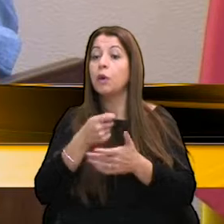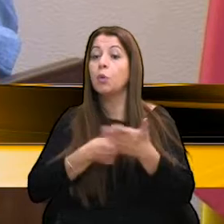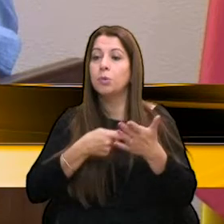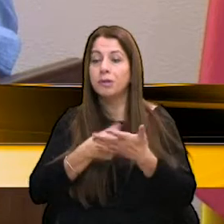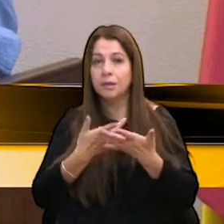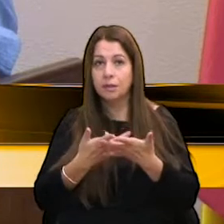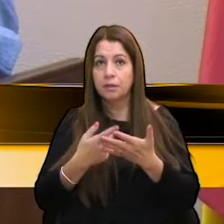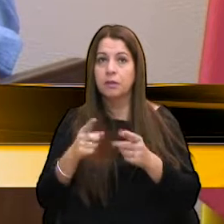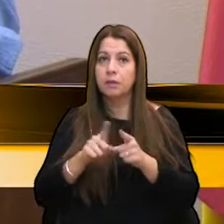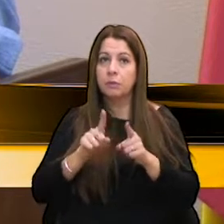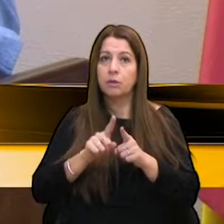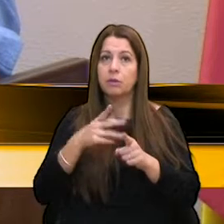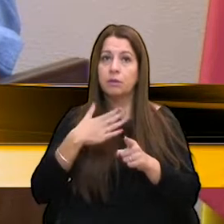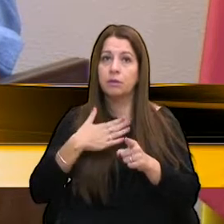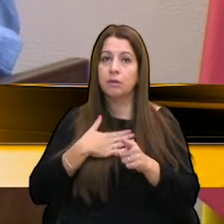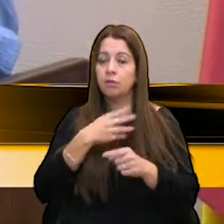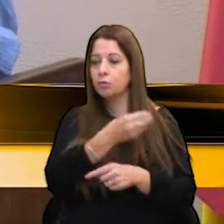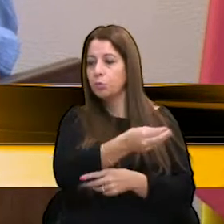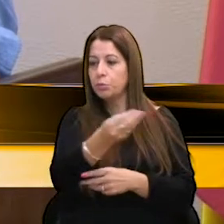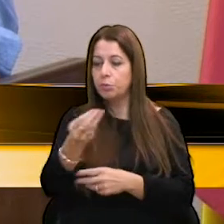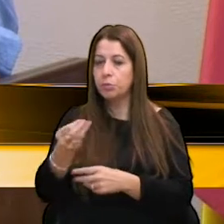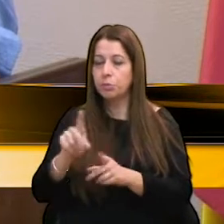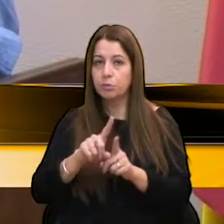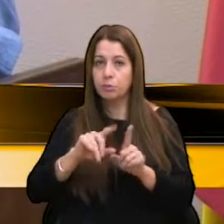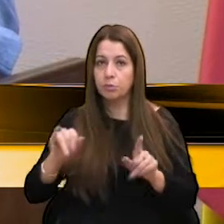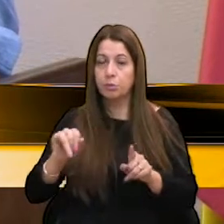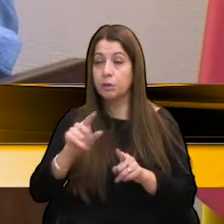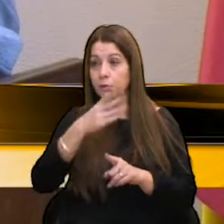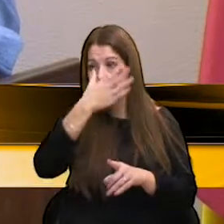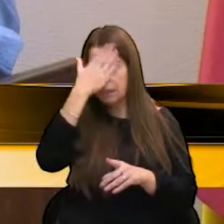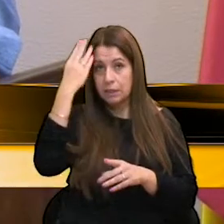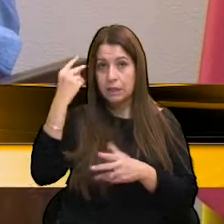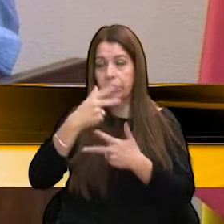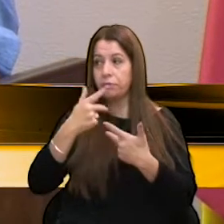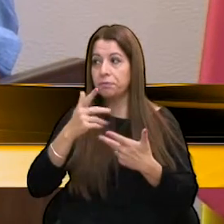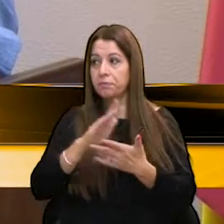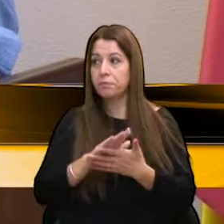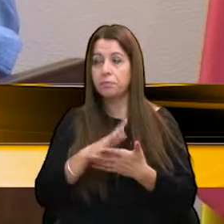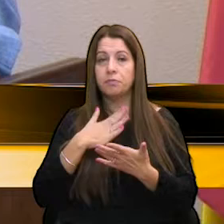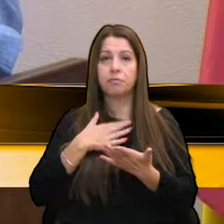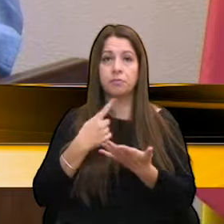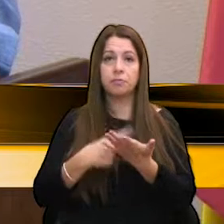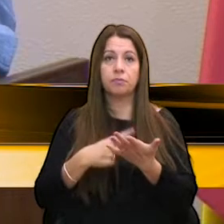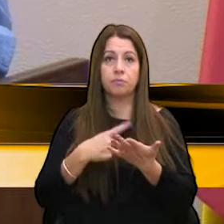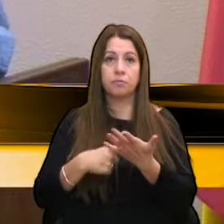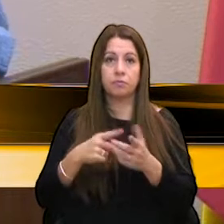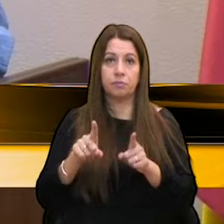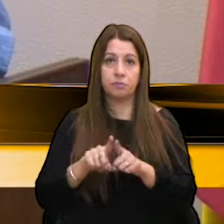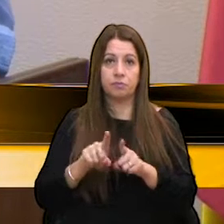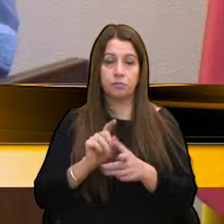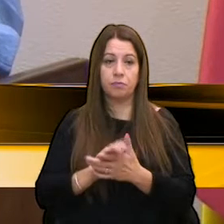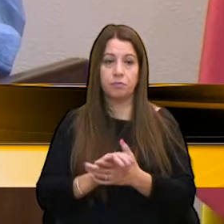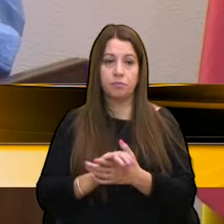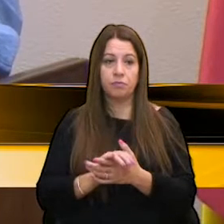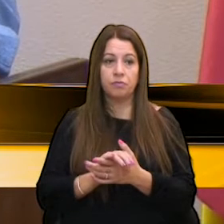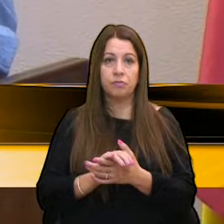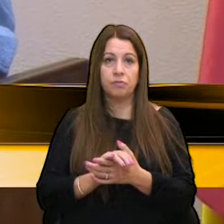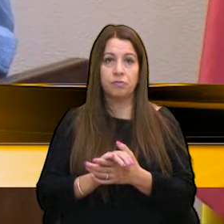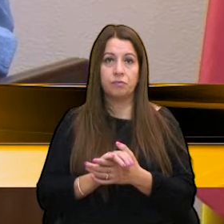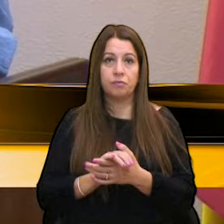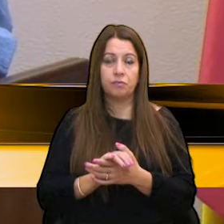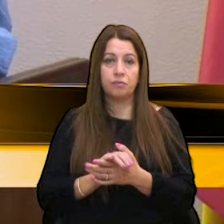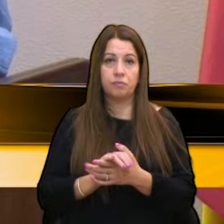lutar. Eu também deixo o meu panfletinho lá no meu gabinete para mim não esquecer dos meus compromissos também, né? As minhas